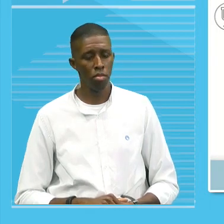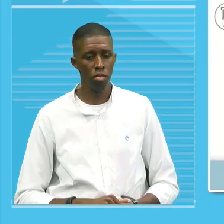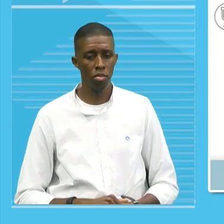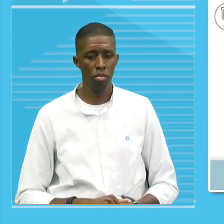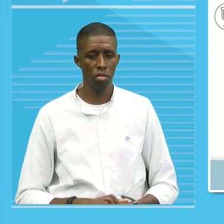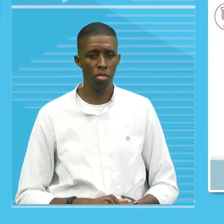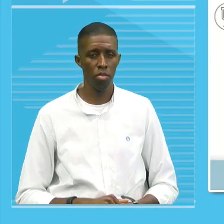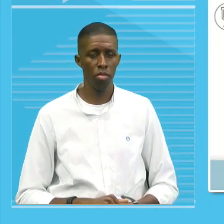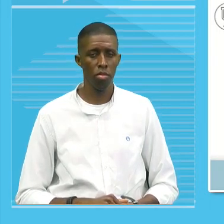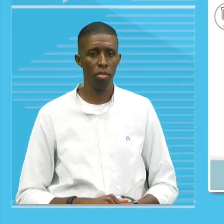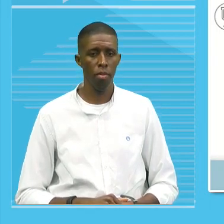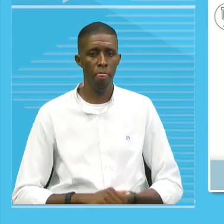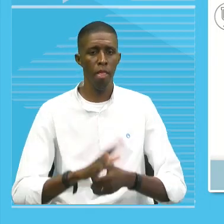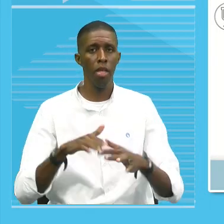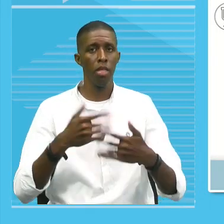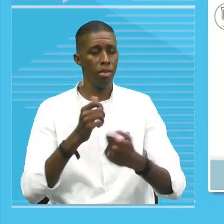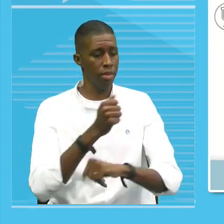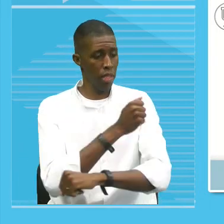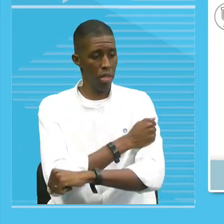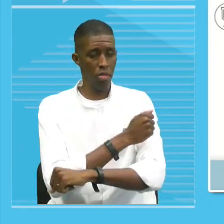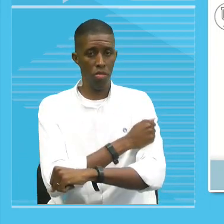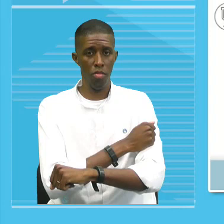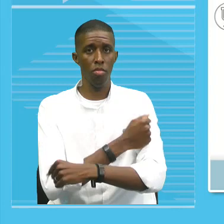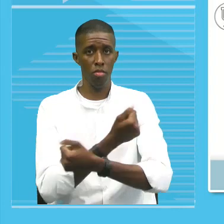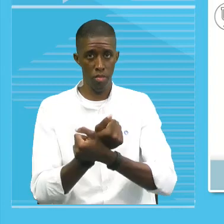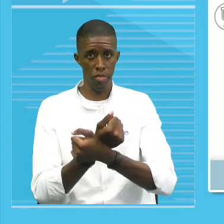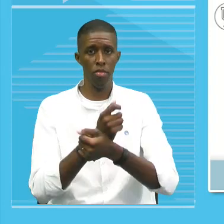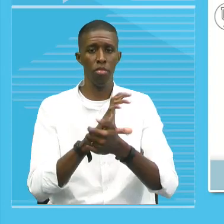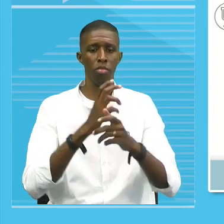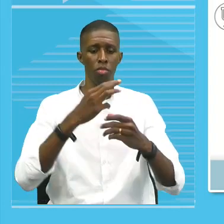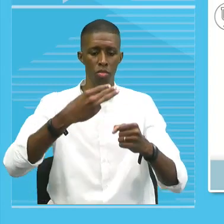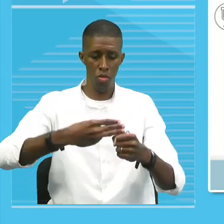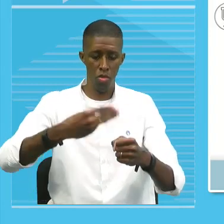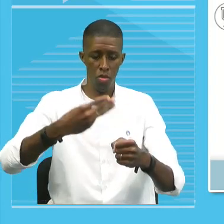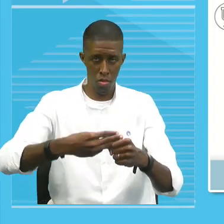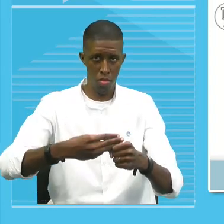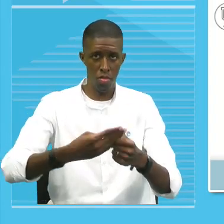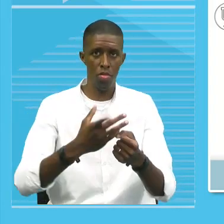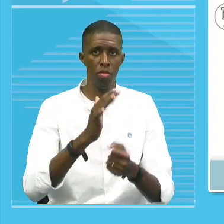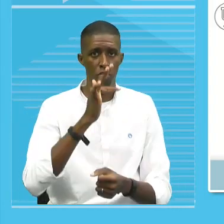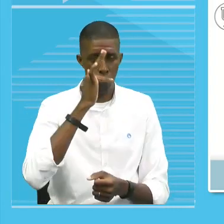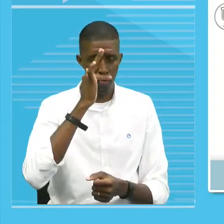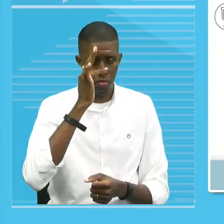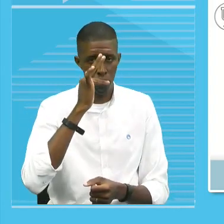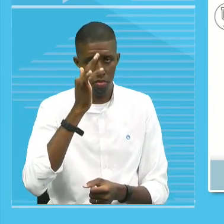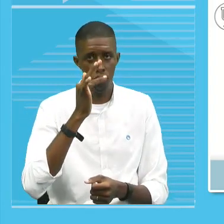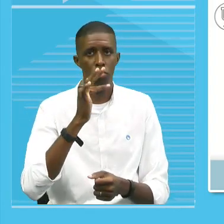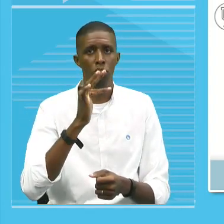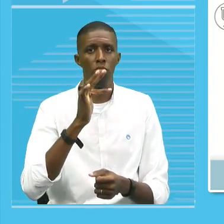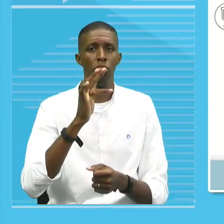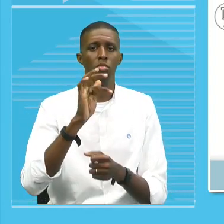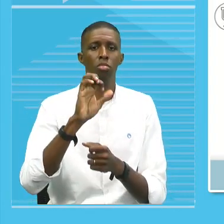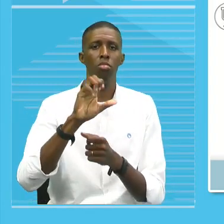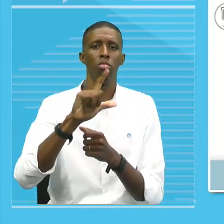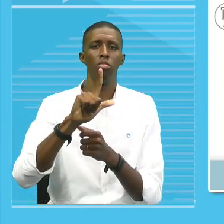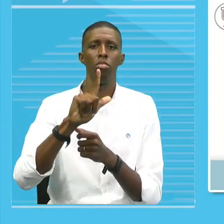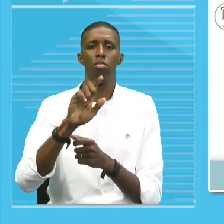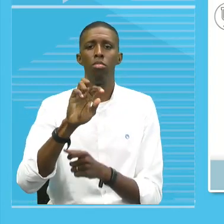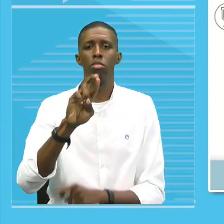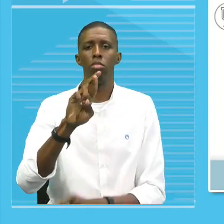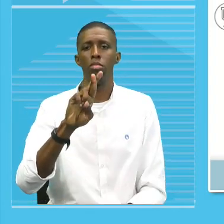pessoal de flores mandou resposta como eu falei estão mandando resposta estão participando da aula bem legal